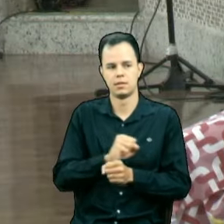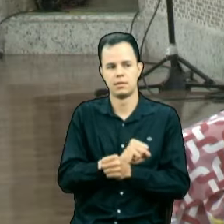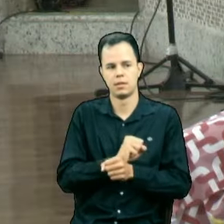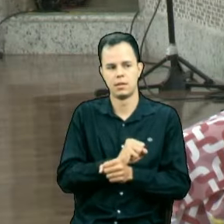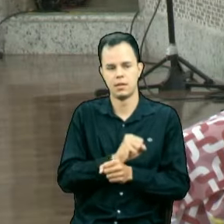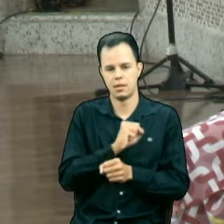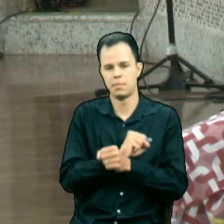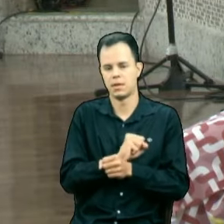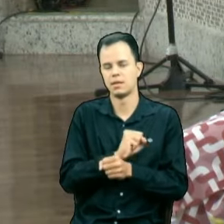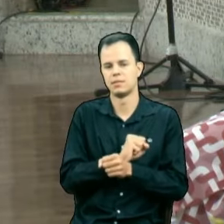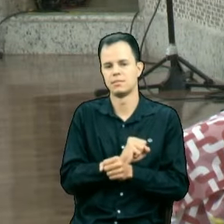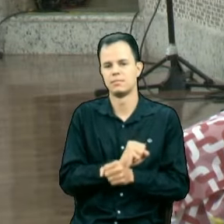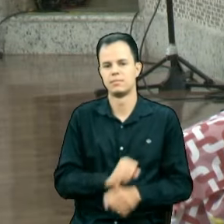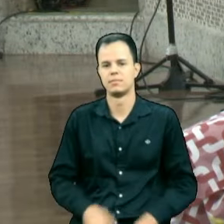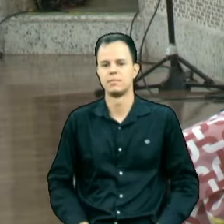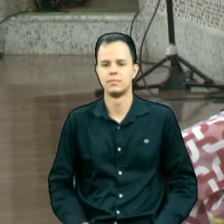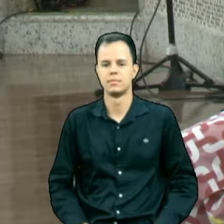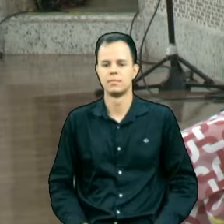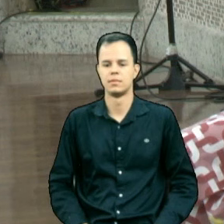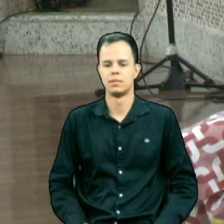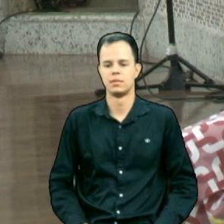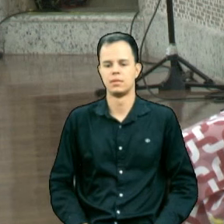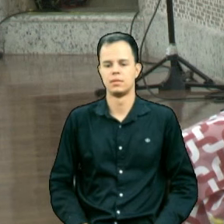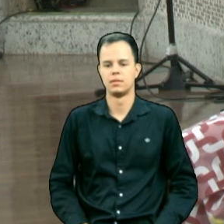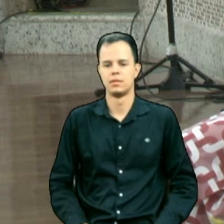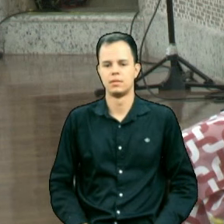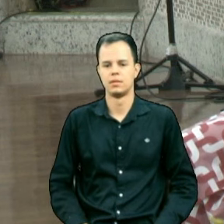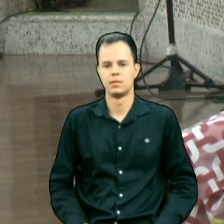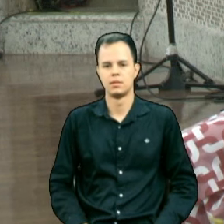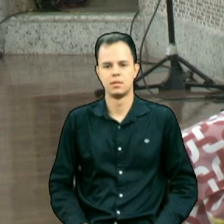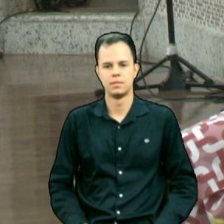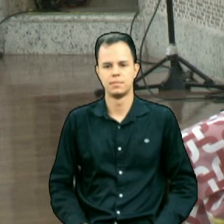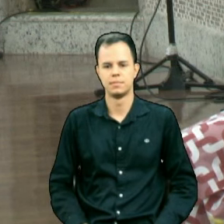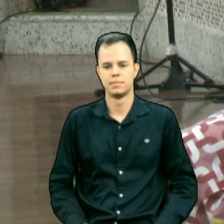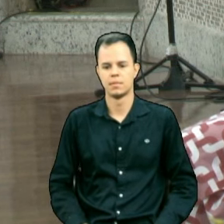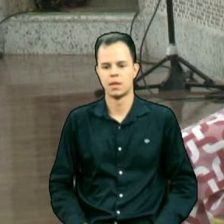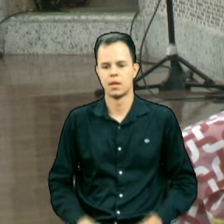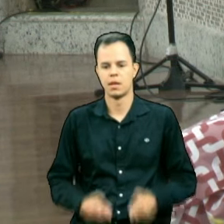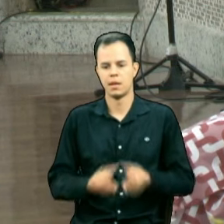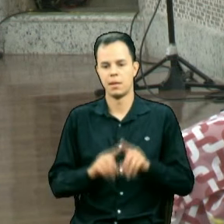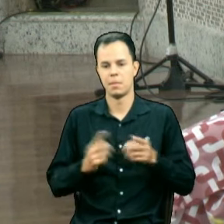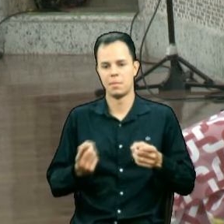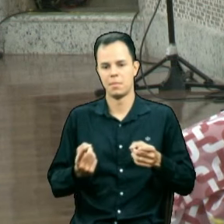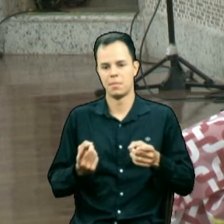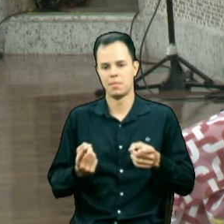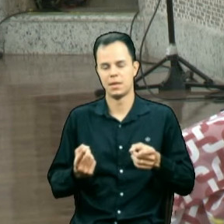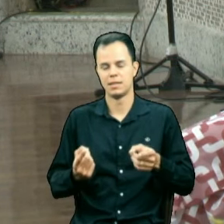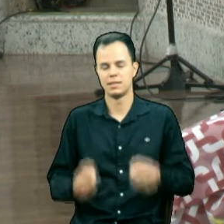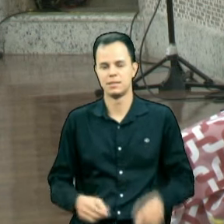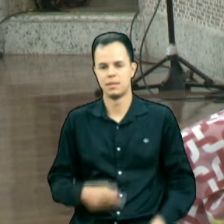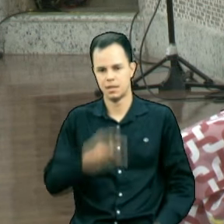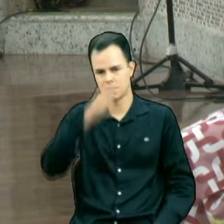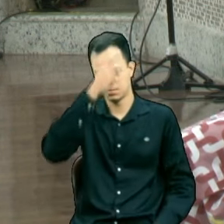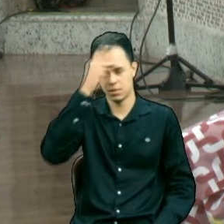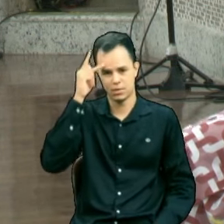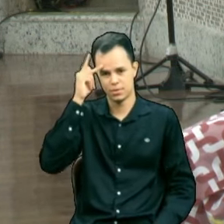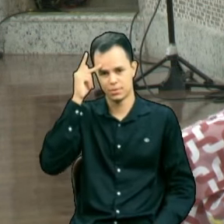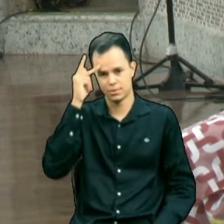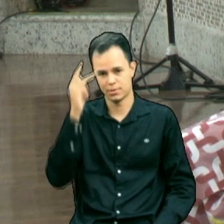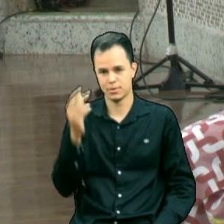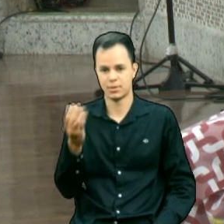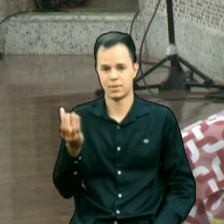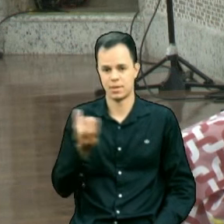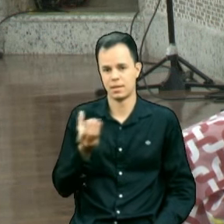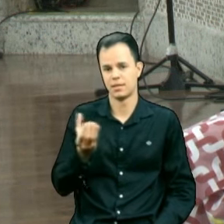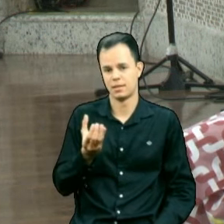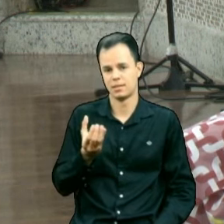e colocou uma exposição E por incrível que possa parecer surgiu alguém querendo comprar as aulas do diabo mas onde que